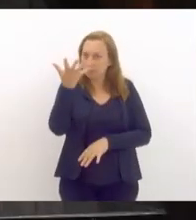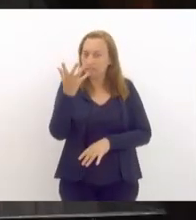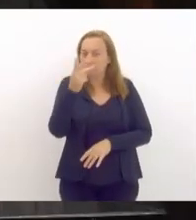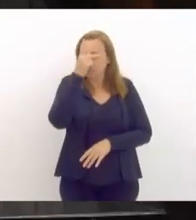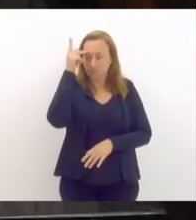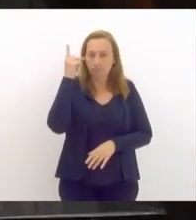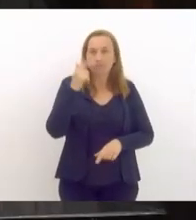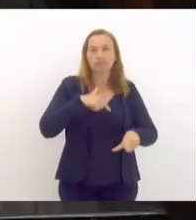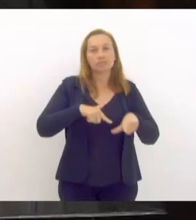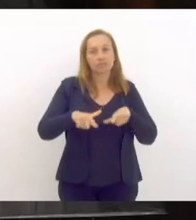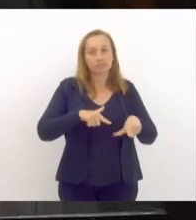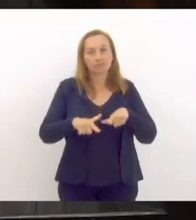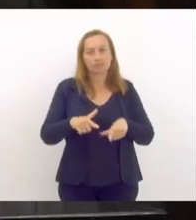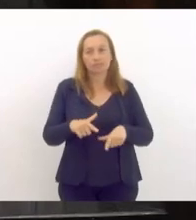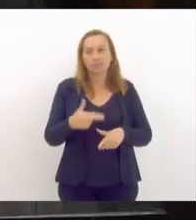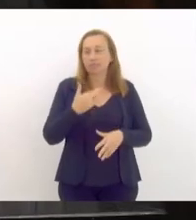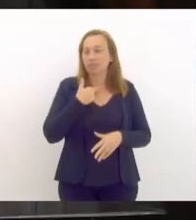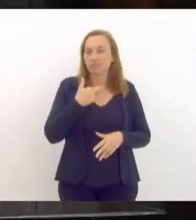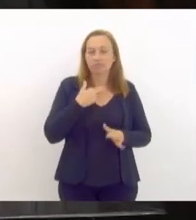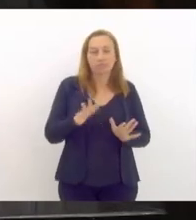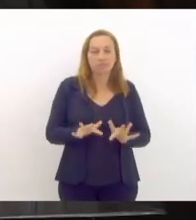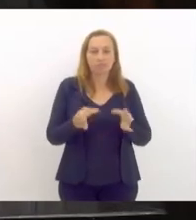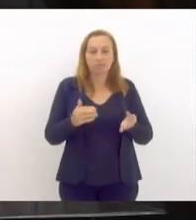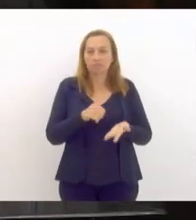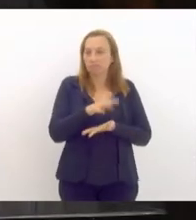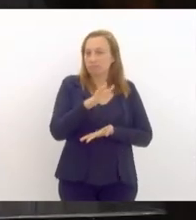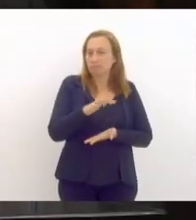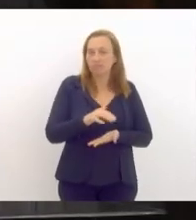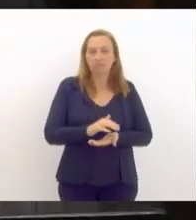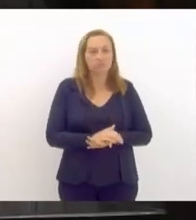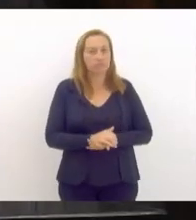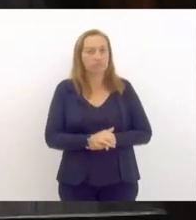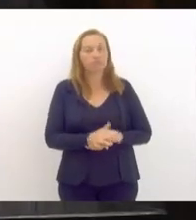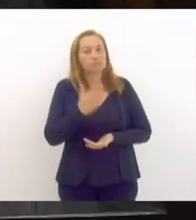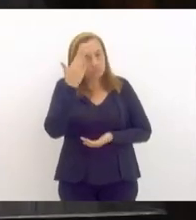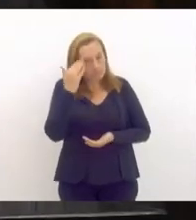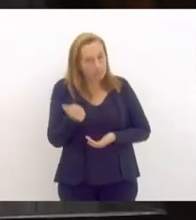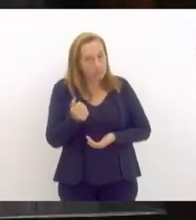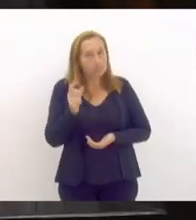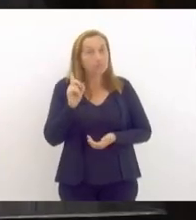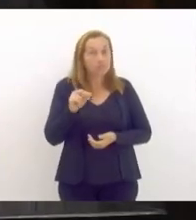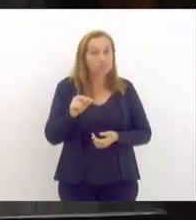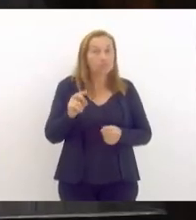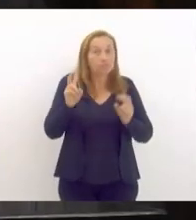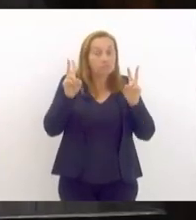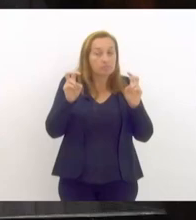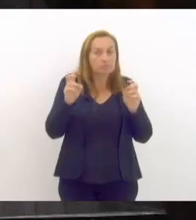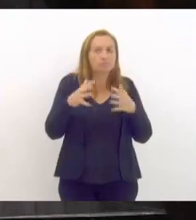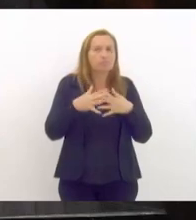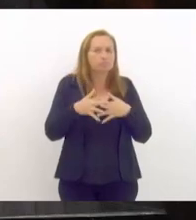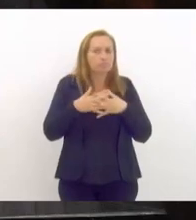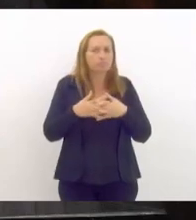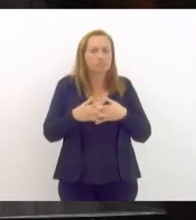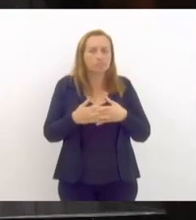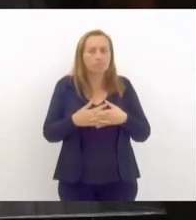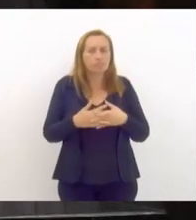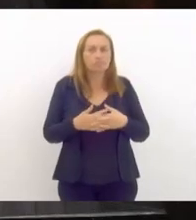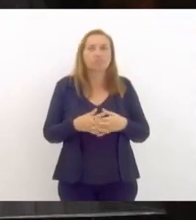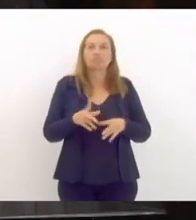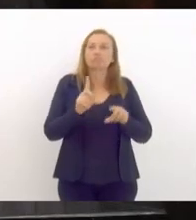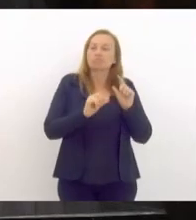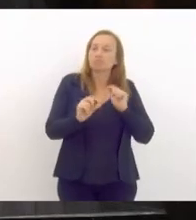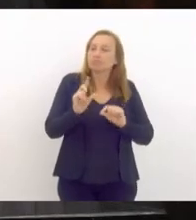esse trabalhadores não dá para simplesmente colocar a luz na rua a gente sabe que é uma situação complexa envolve uma